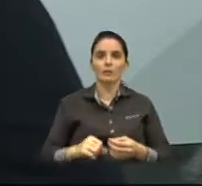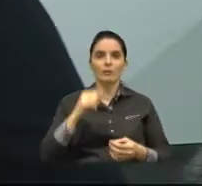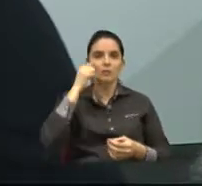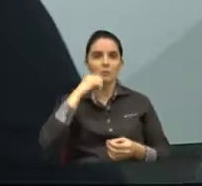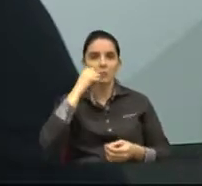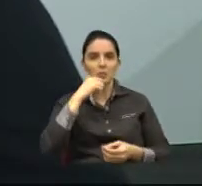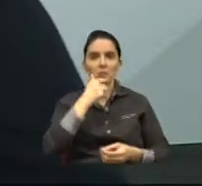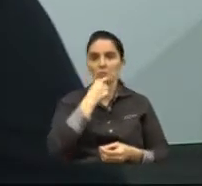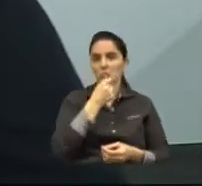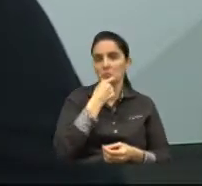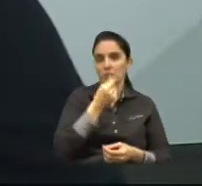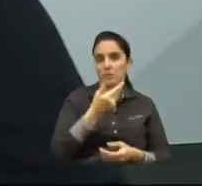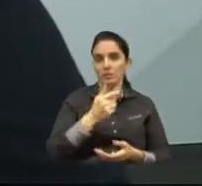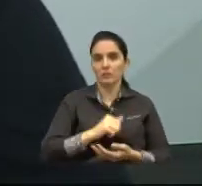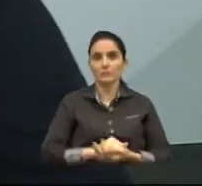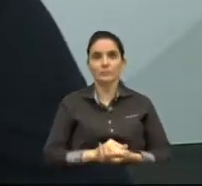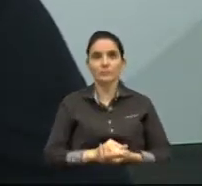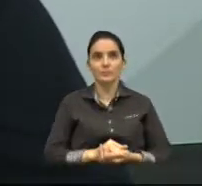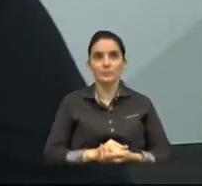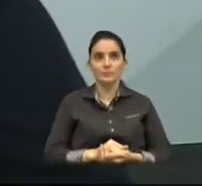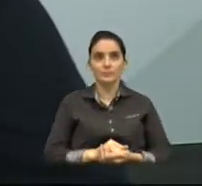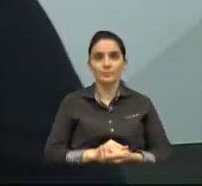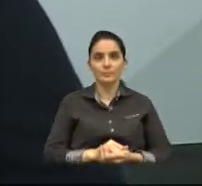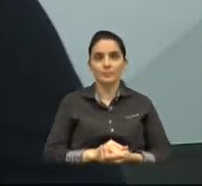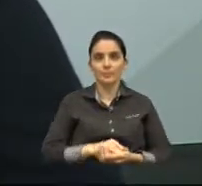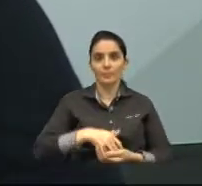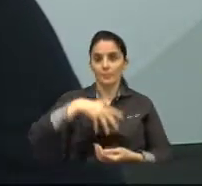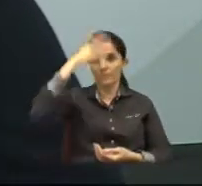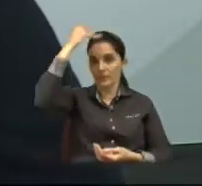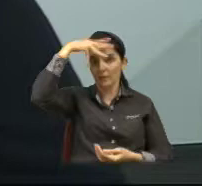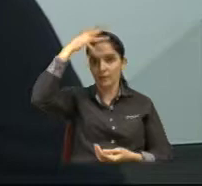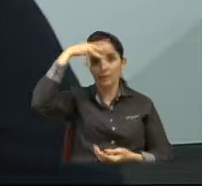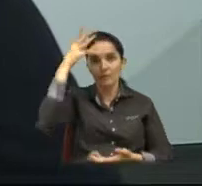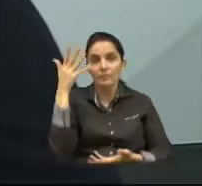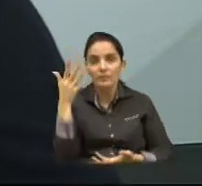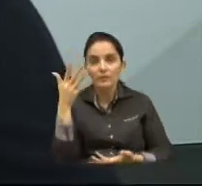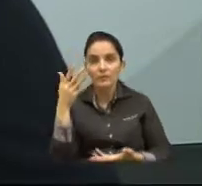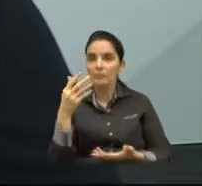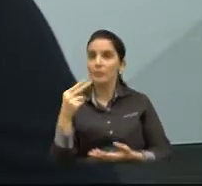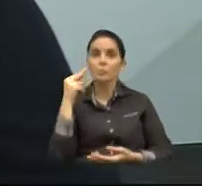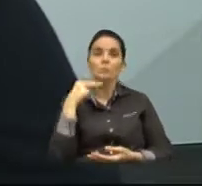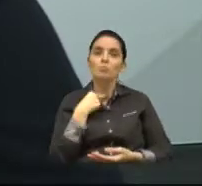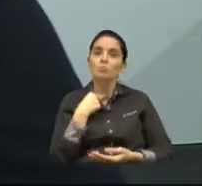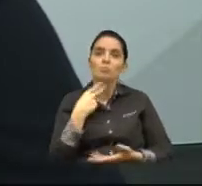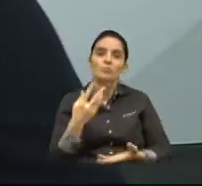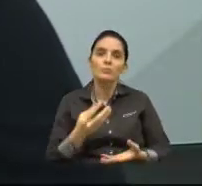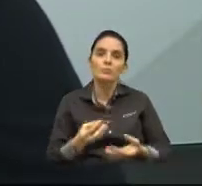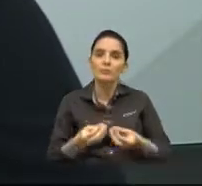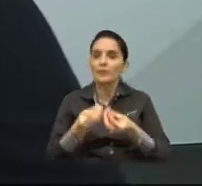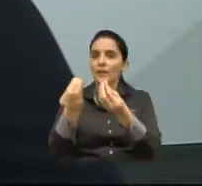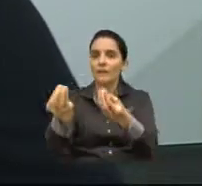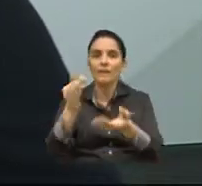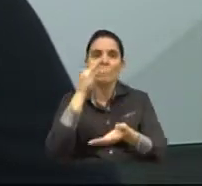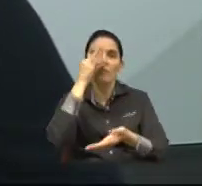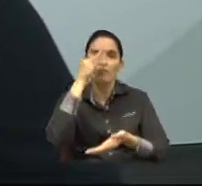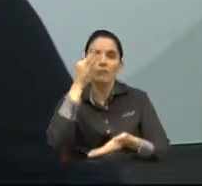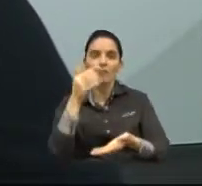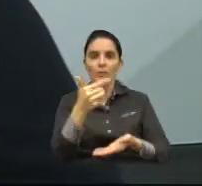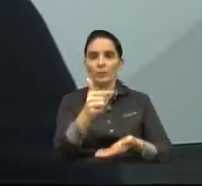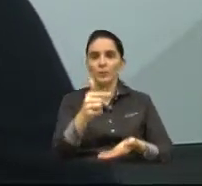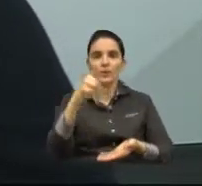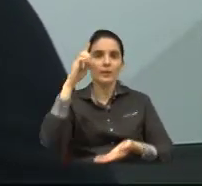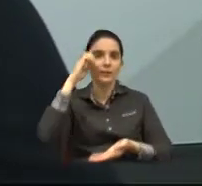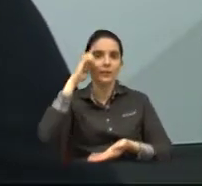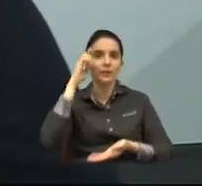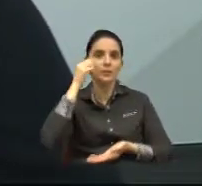não poderia entregar essas flores na praça, como a senhora vai fazer sábado. porque não poderíamos comemorar o Dia das Mães.